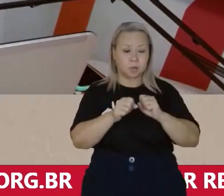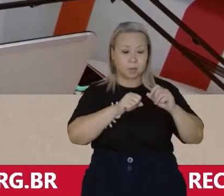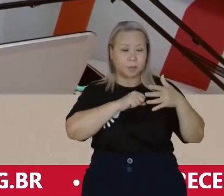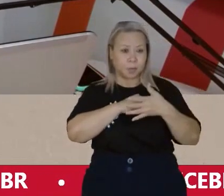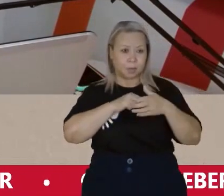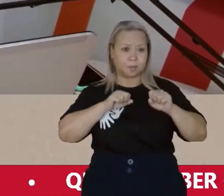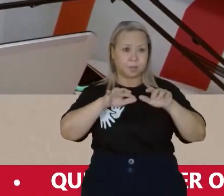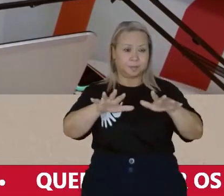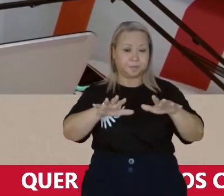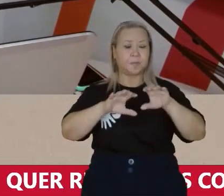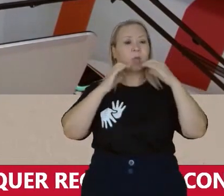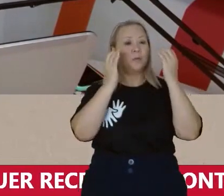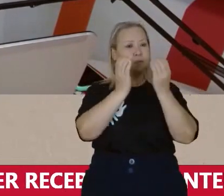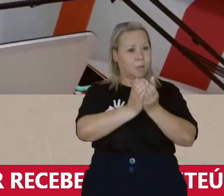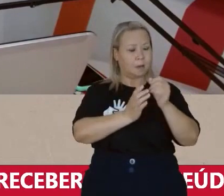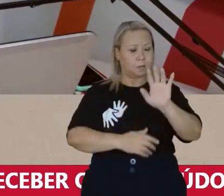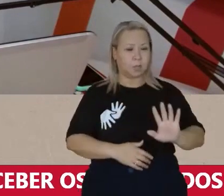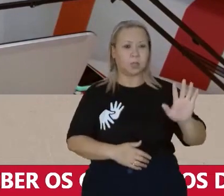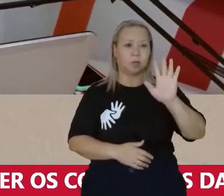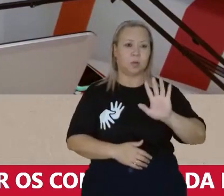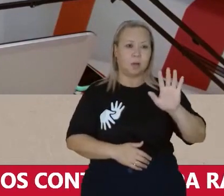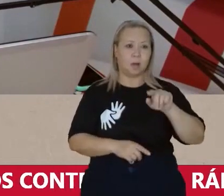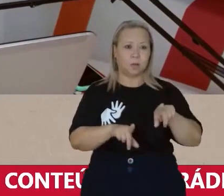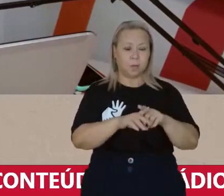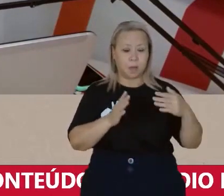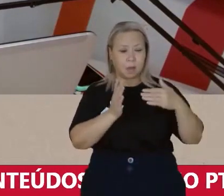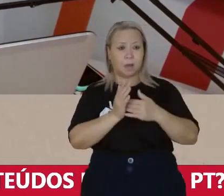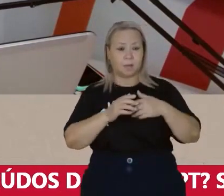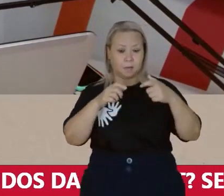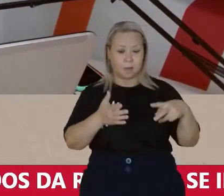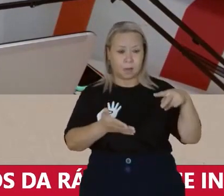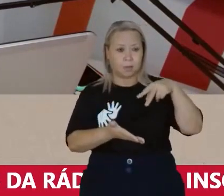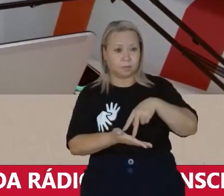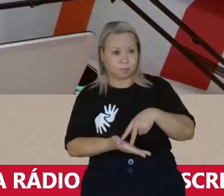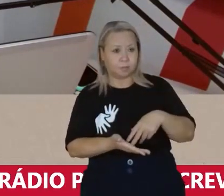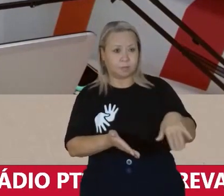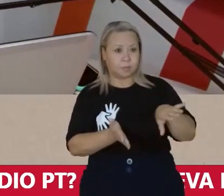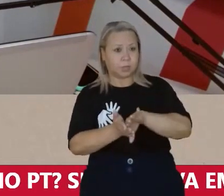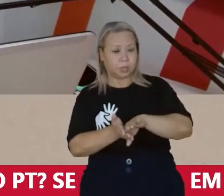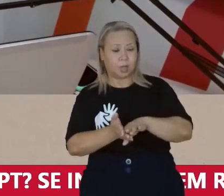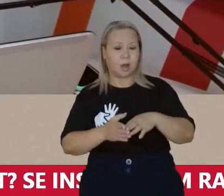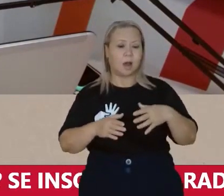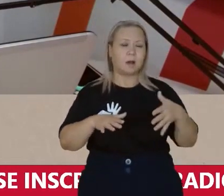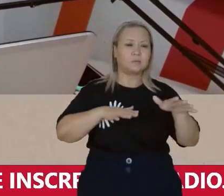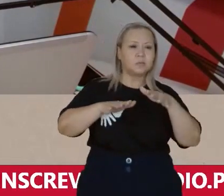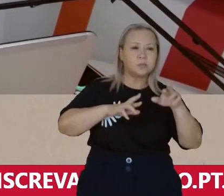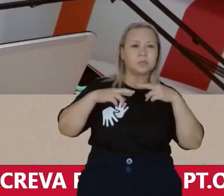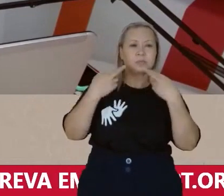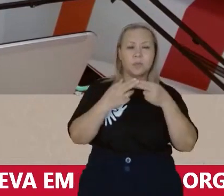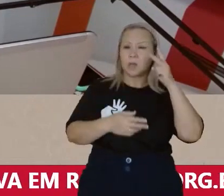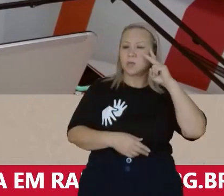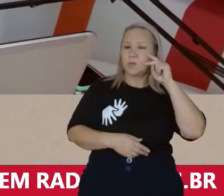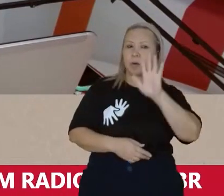Comunitária, regional, né? Até chegarmos a um grande movimento de memória